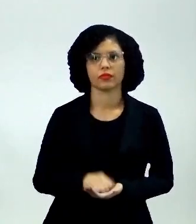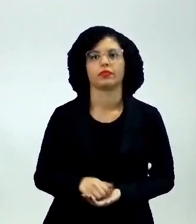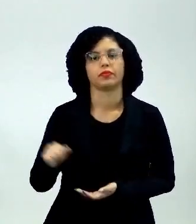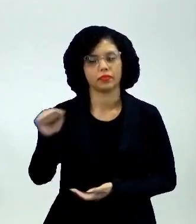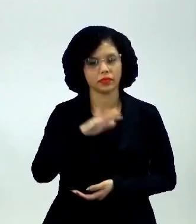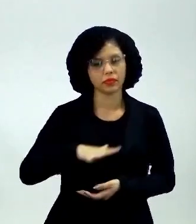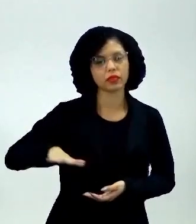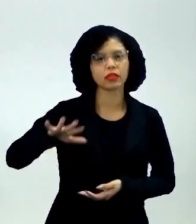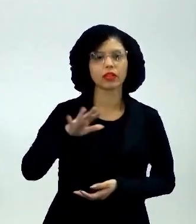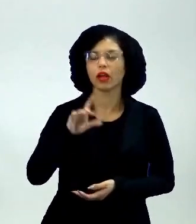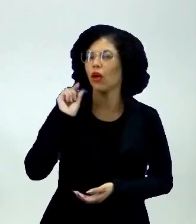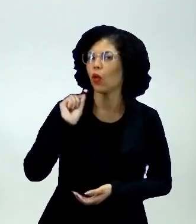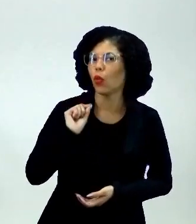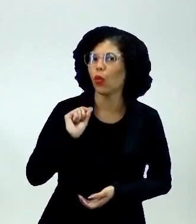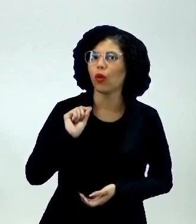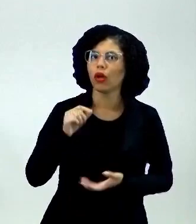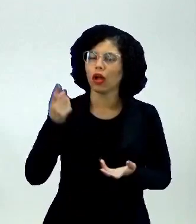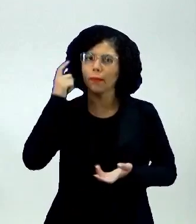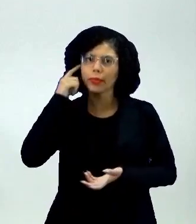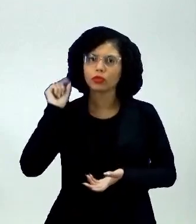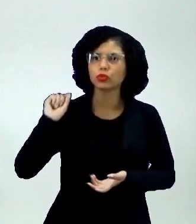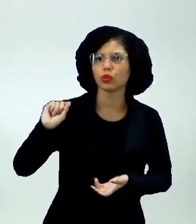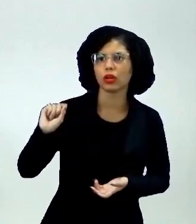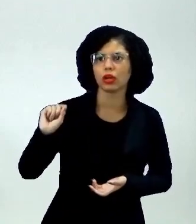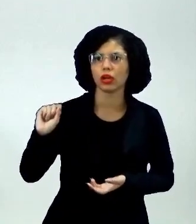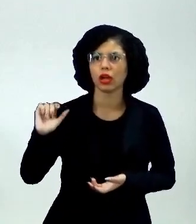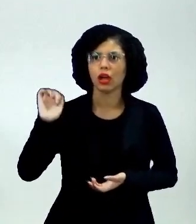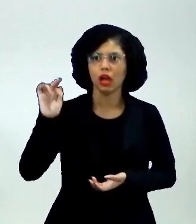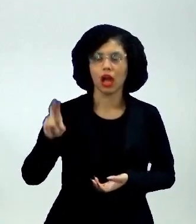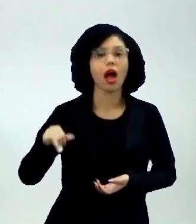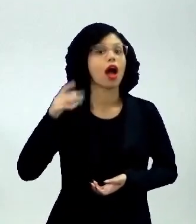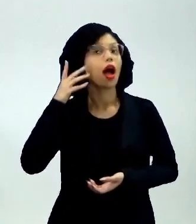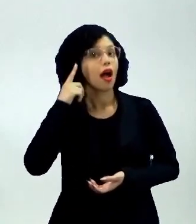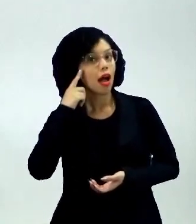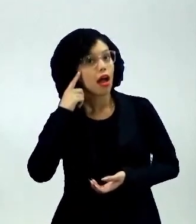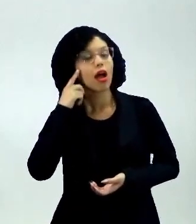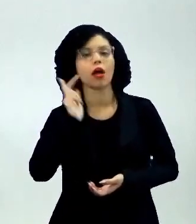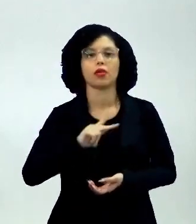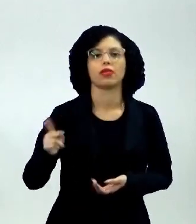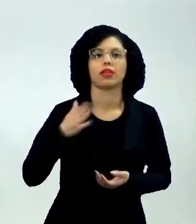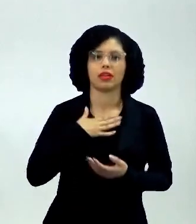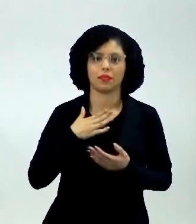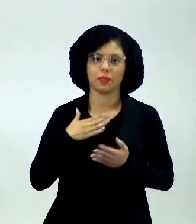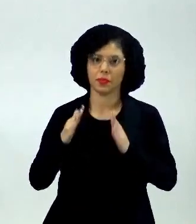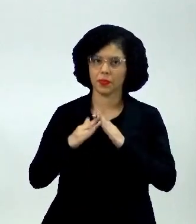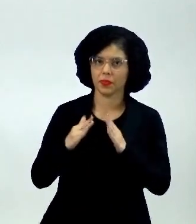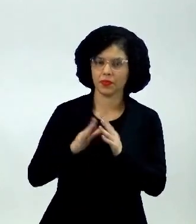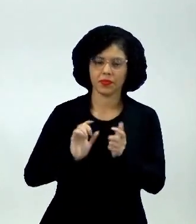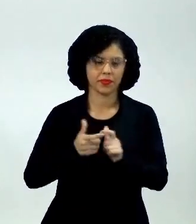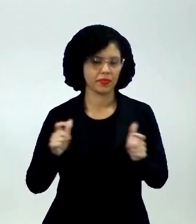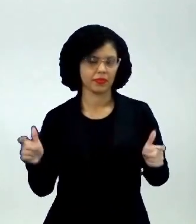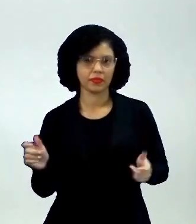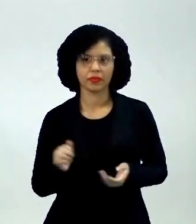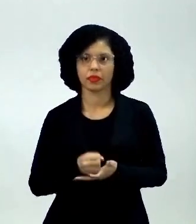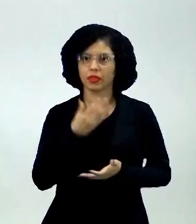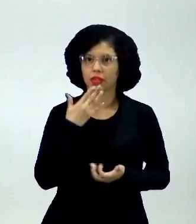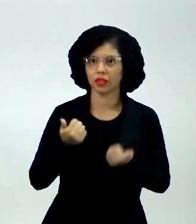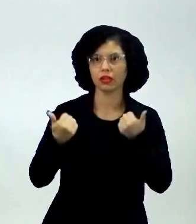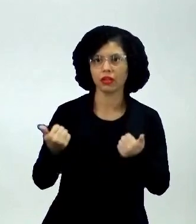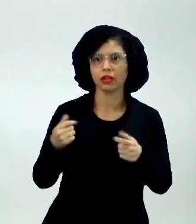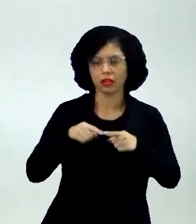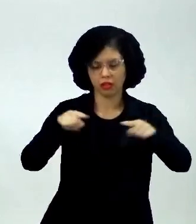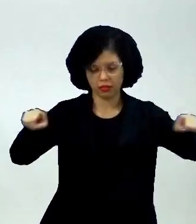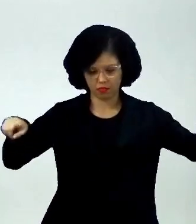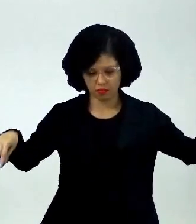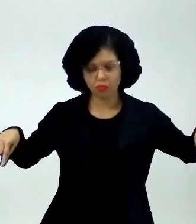sobre área, que logo a gente pensa? Ah, professora, é a área lá da minha casa, tem uma área. Muito bem,